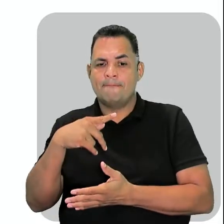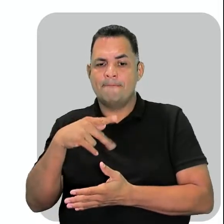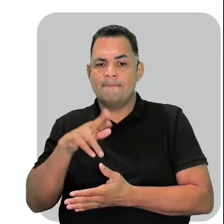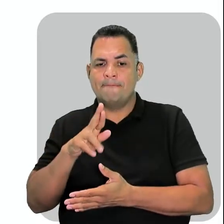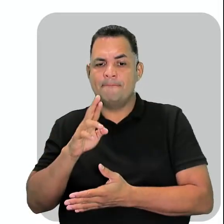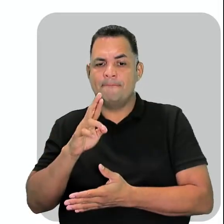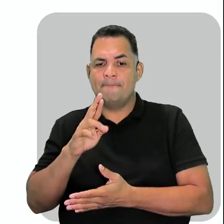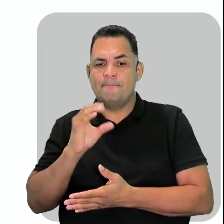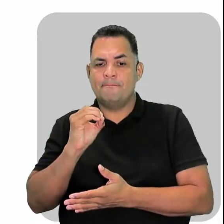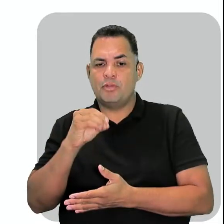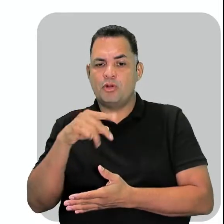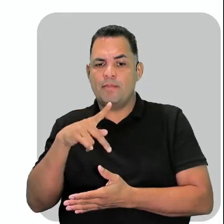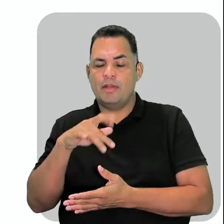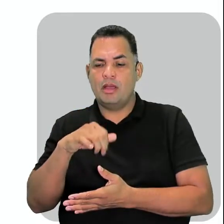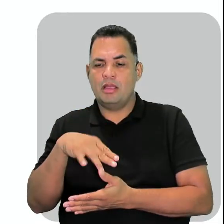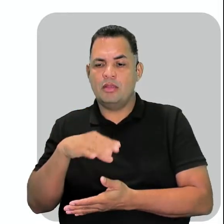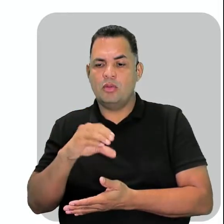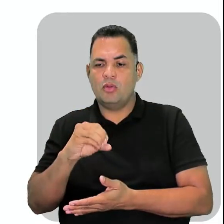então vai ficar o nome